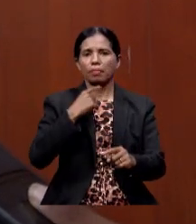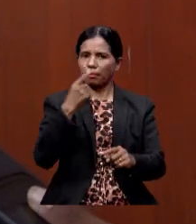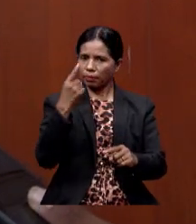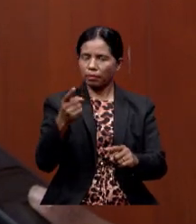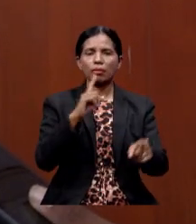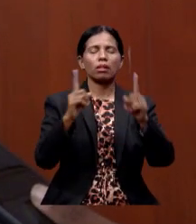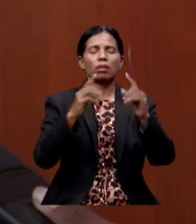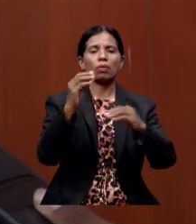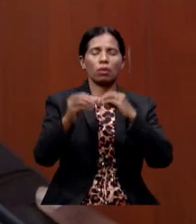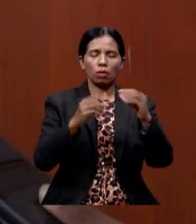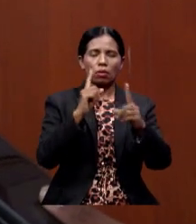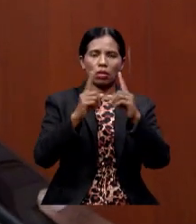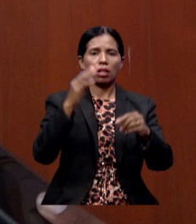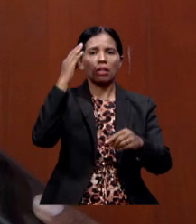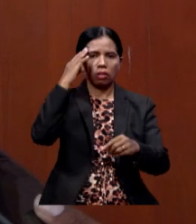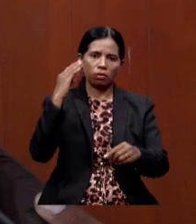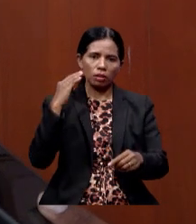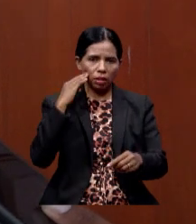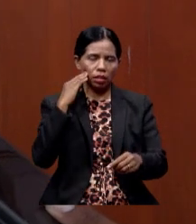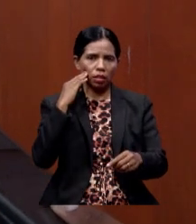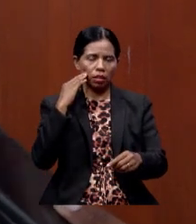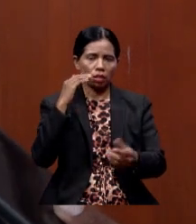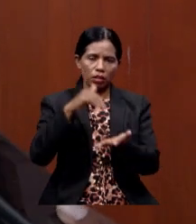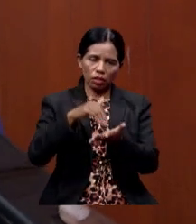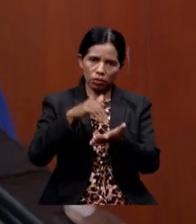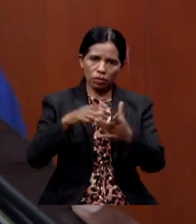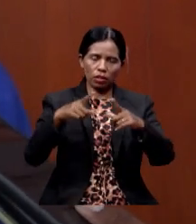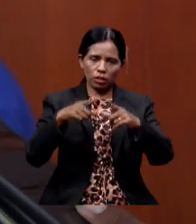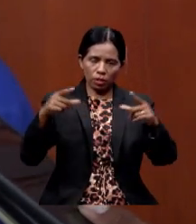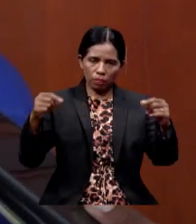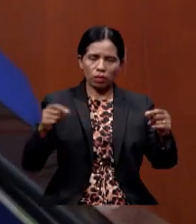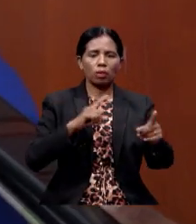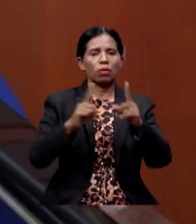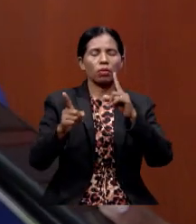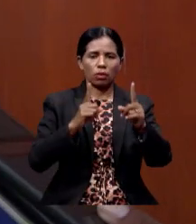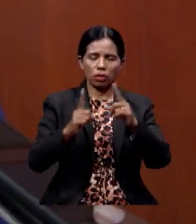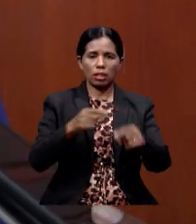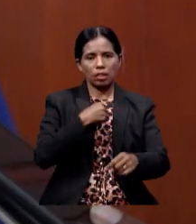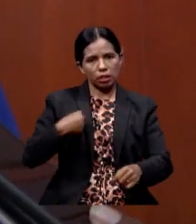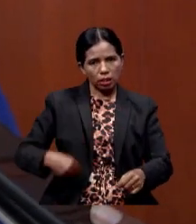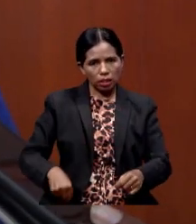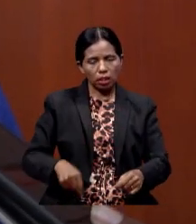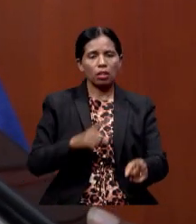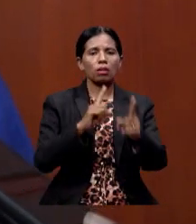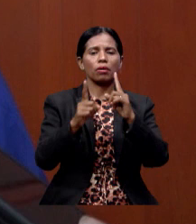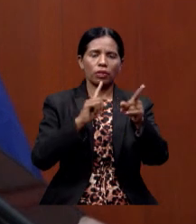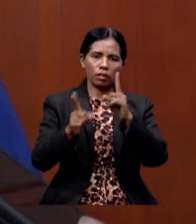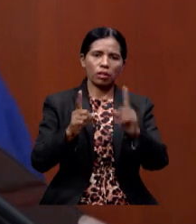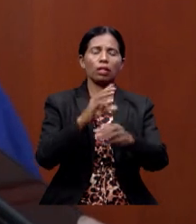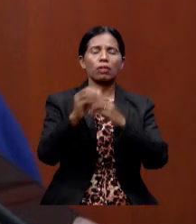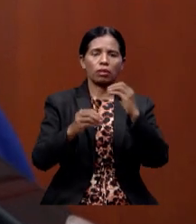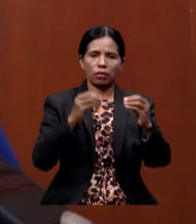colia Coreia, estuda Coreia, colia, estuda japonês, estuda mandarim, estuda árabe, estuda alemão,